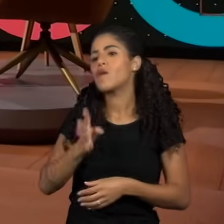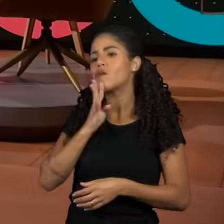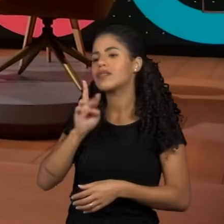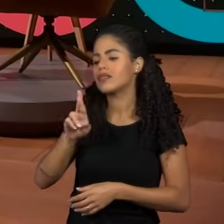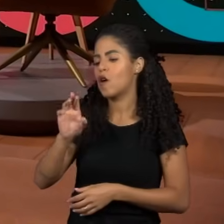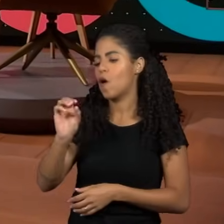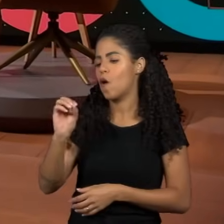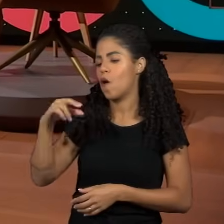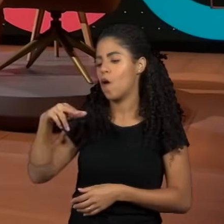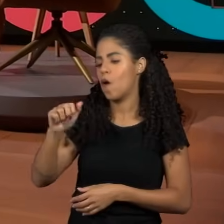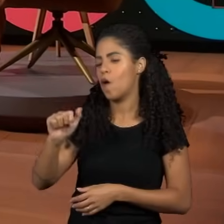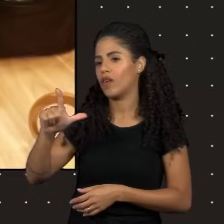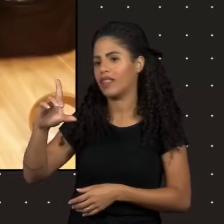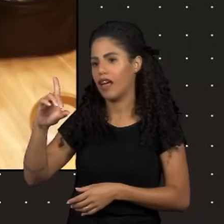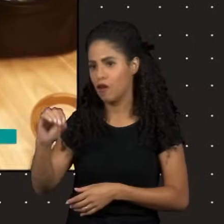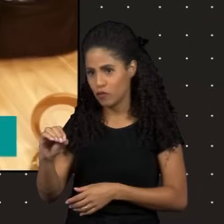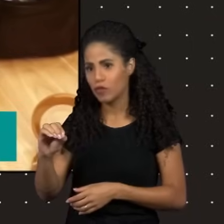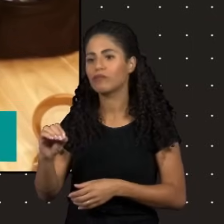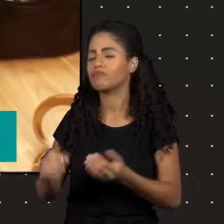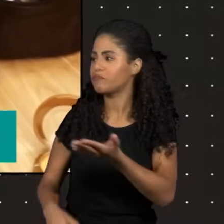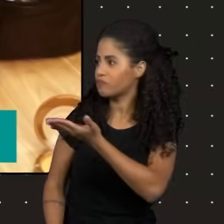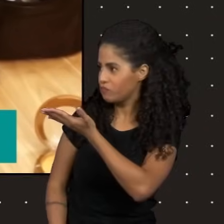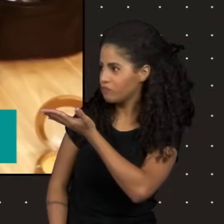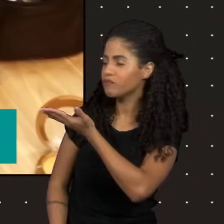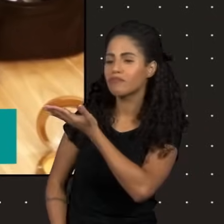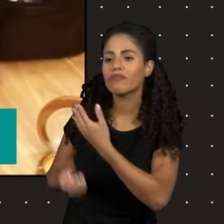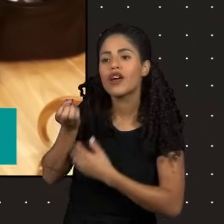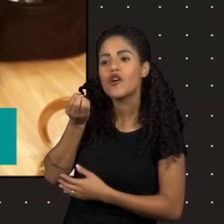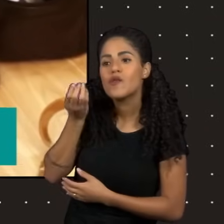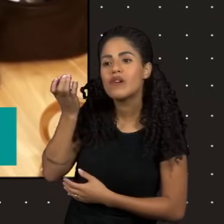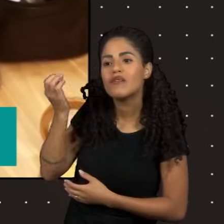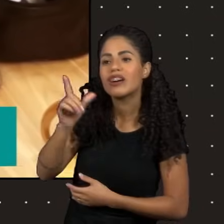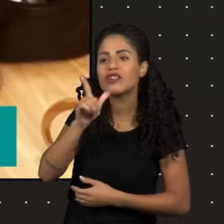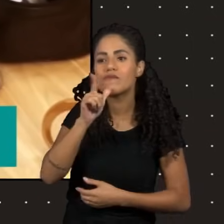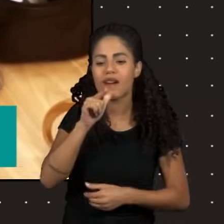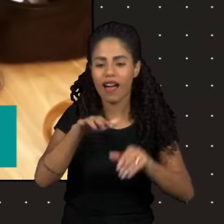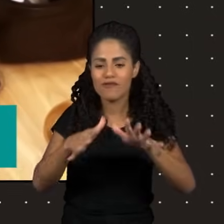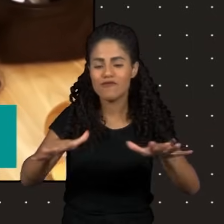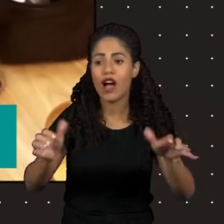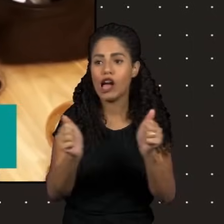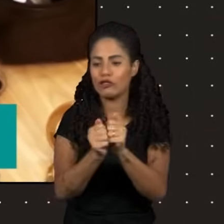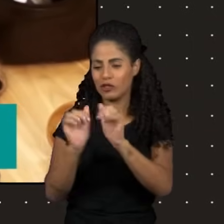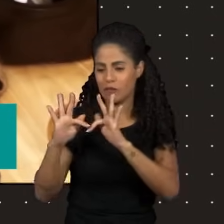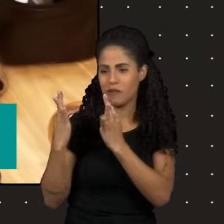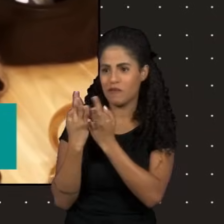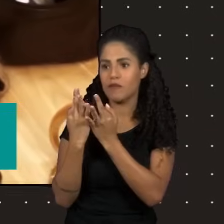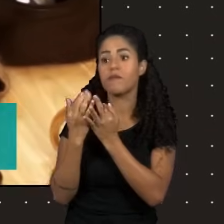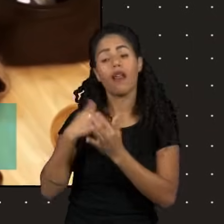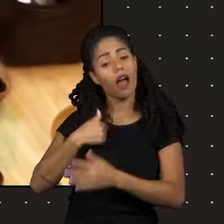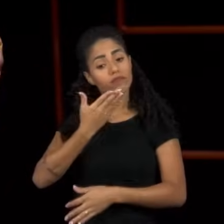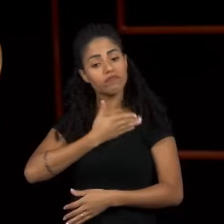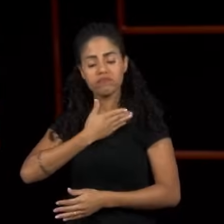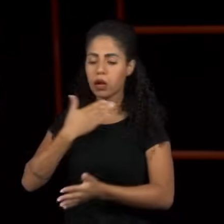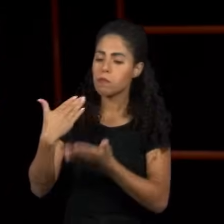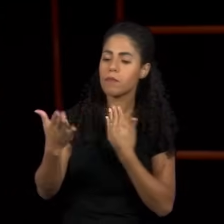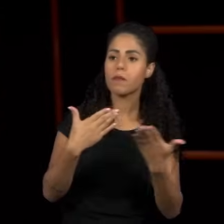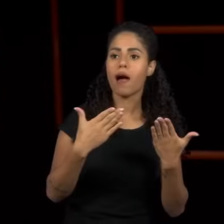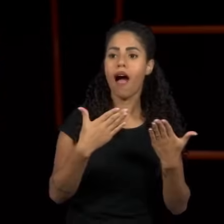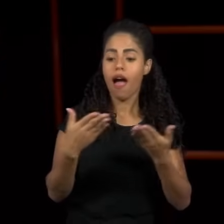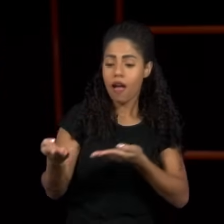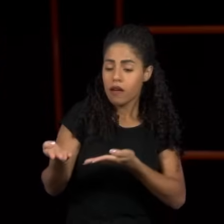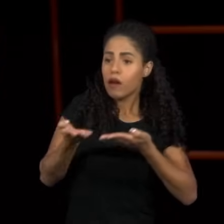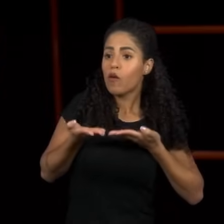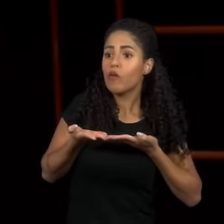era... conheci o Ronaldo numa viagem para a praia com os meus pais, ficamos amigos, e ele me convidou para